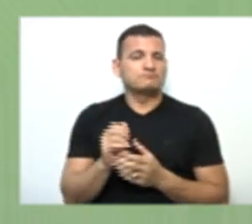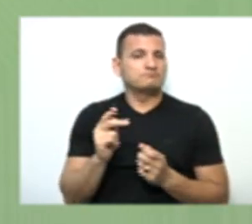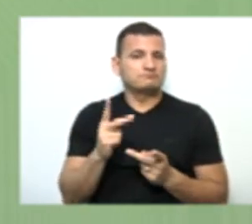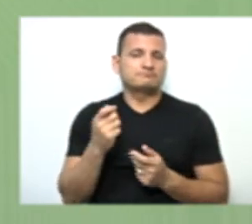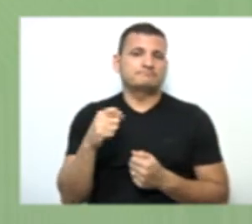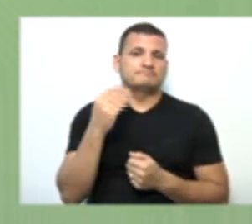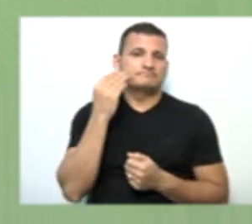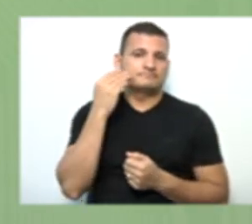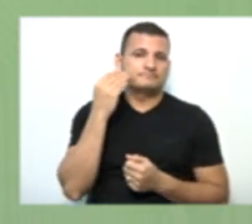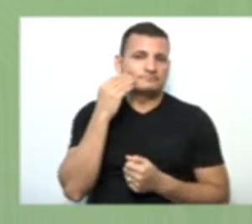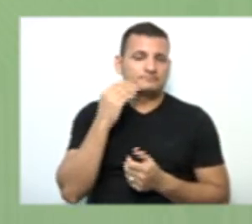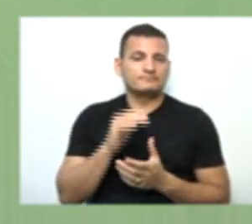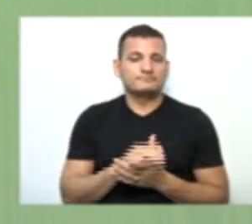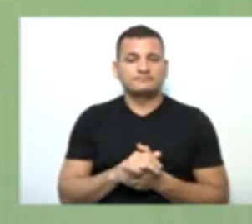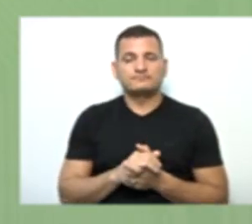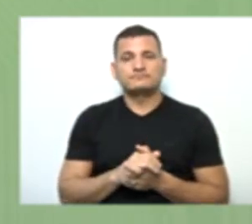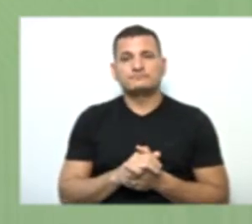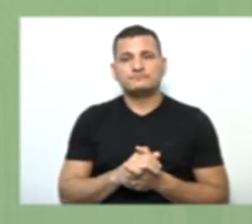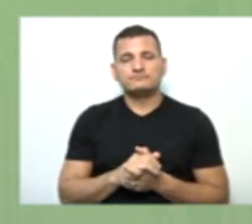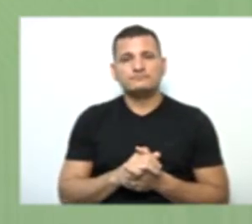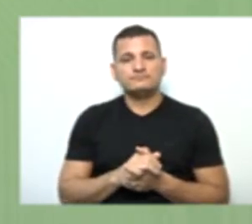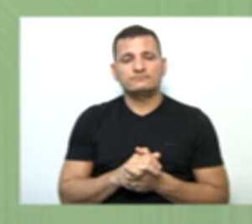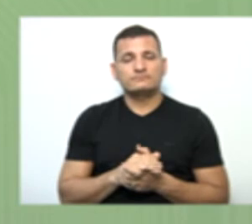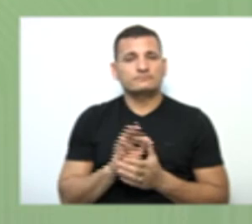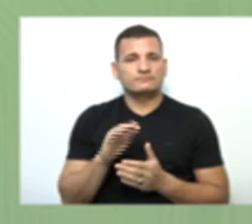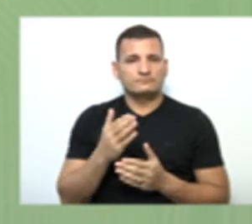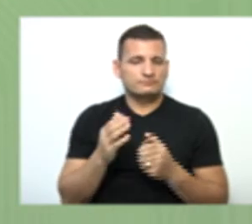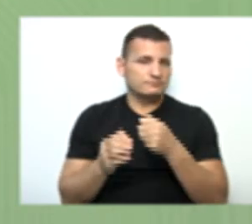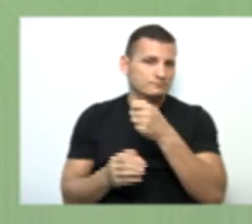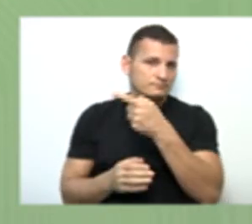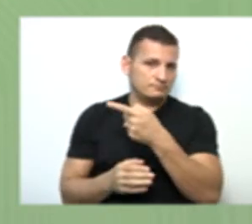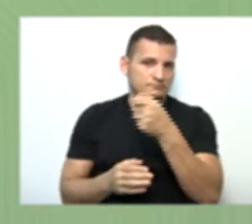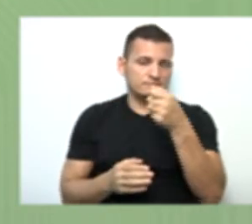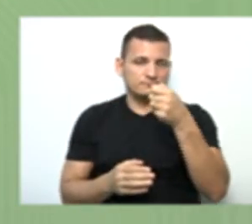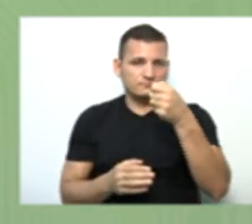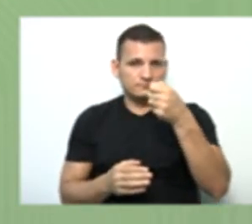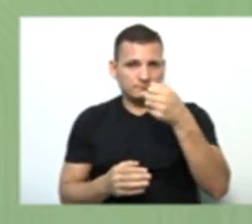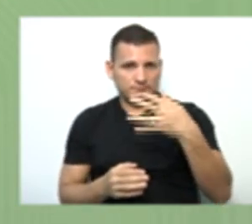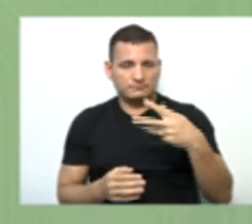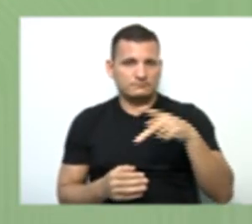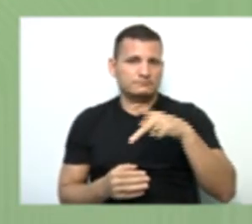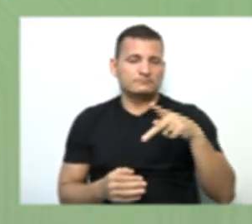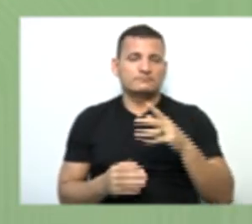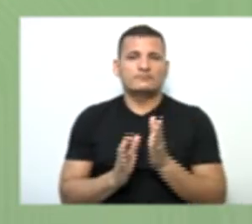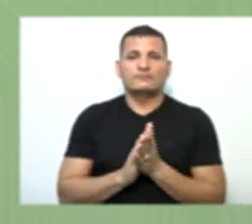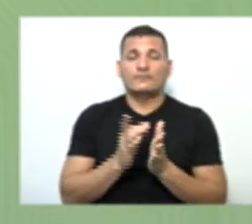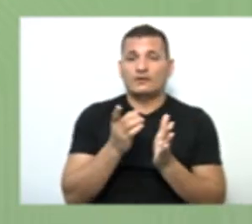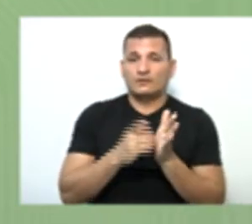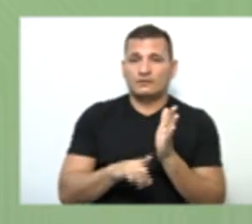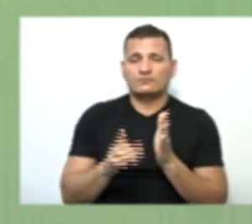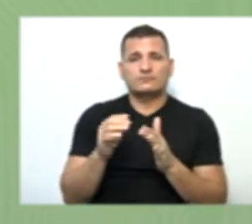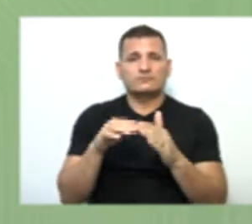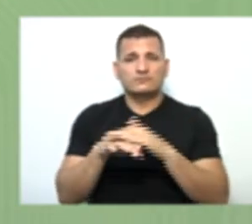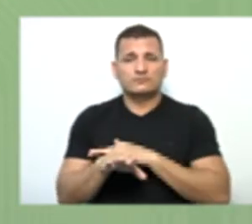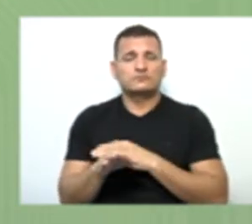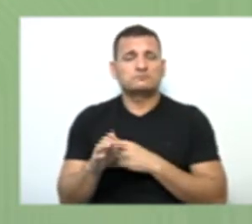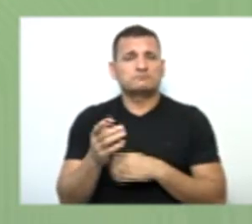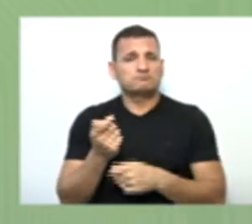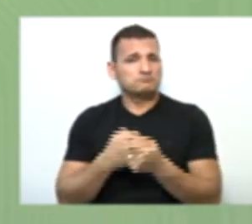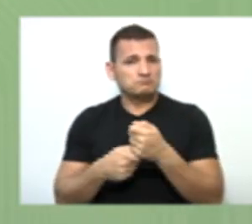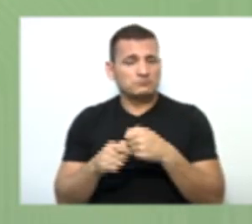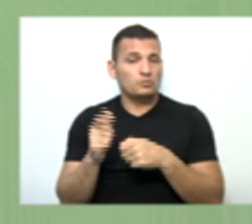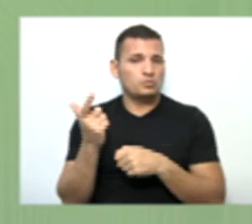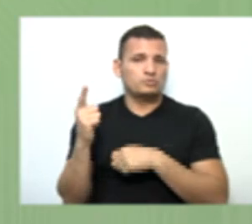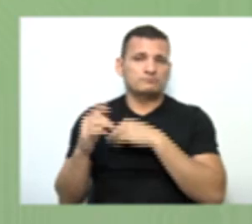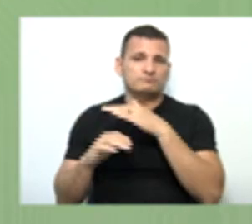tentar. Portanto, aluno, como a professora falou, débito, estoque, operação com terceiros e